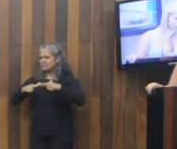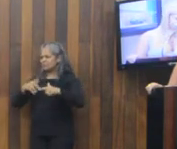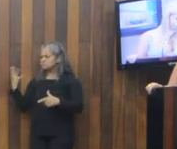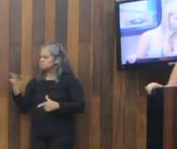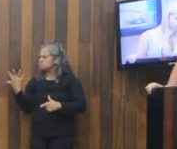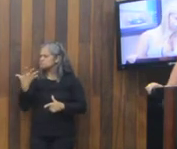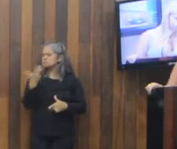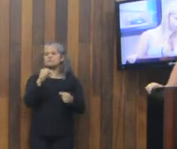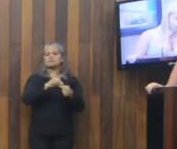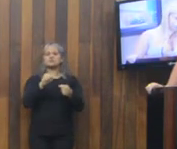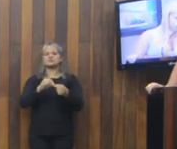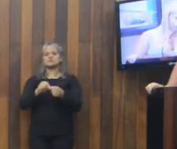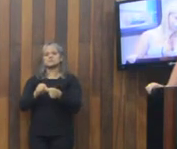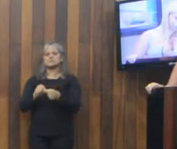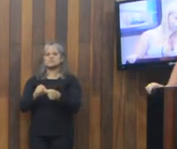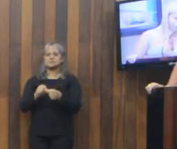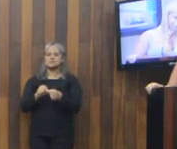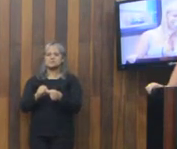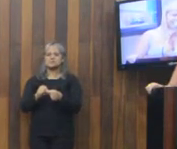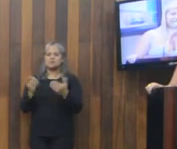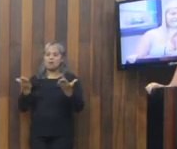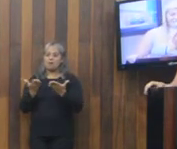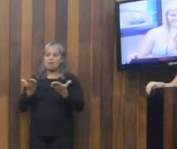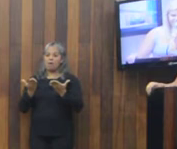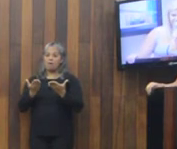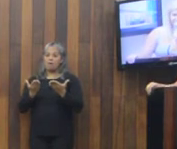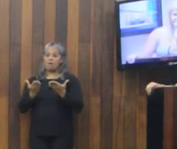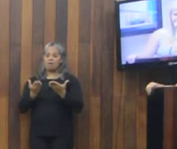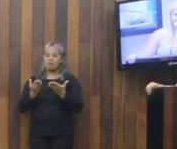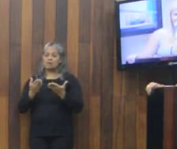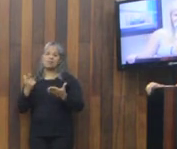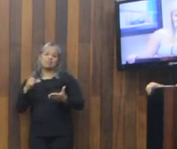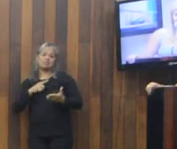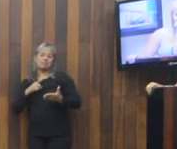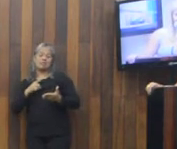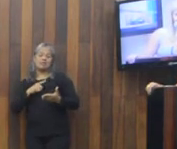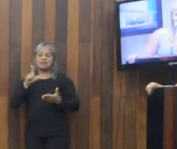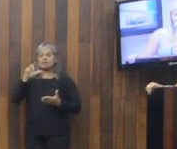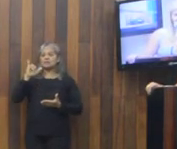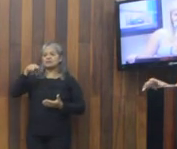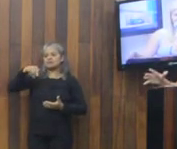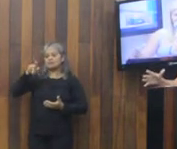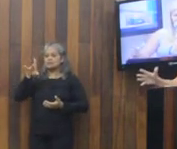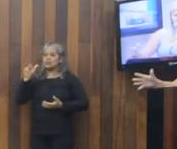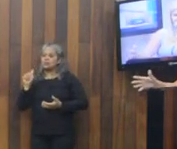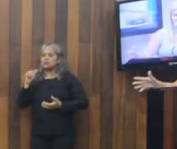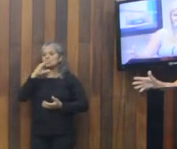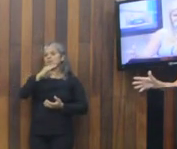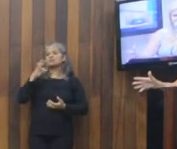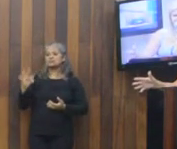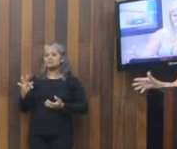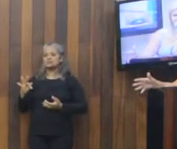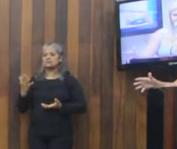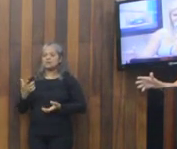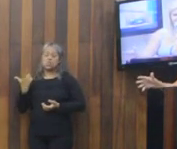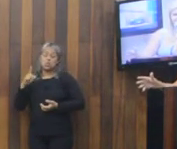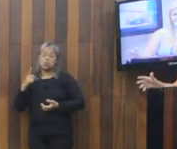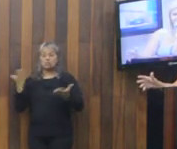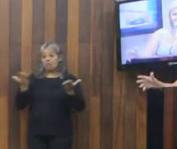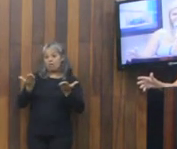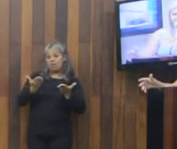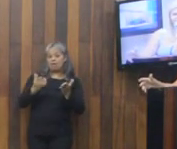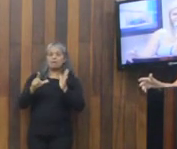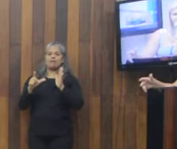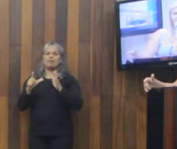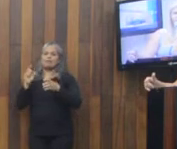maravilhoso. Agora estamos com Liquida Cabo Frio. Liquida Cabo Frio, nós não vamos realizar a Feira Forte, exatamente